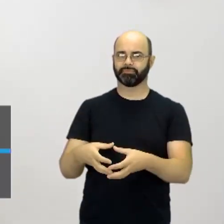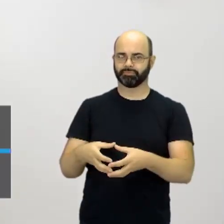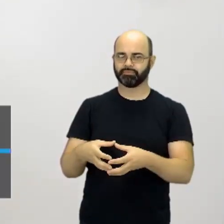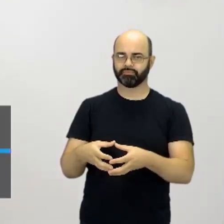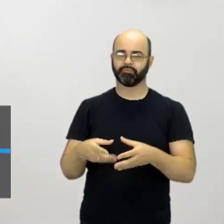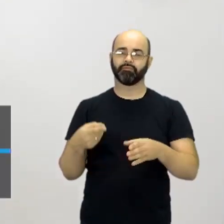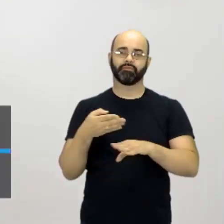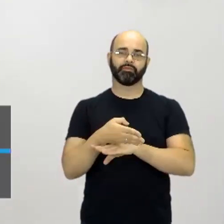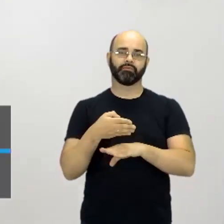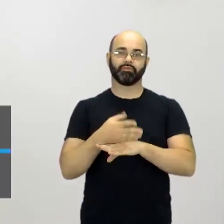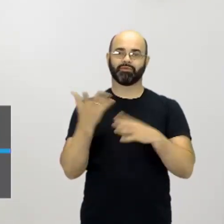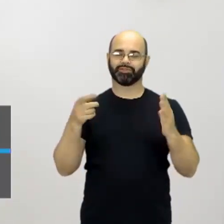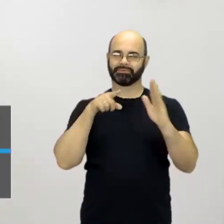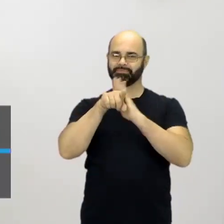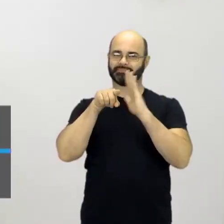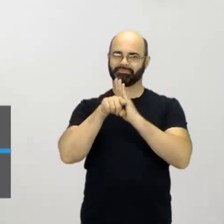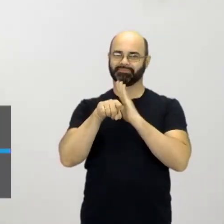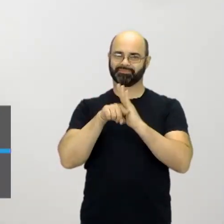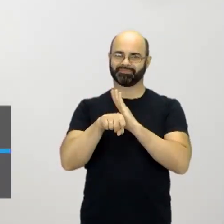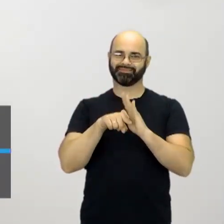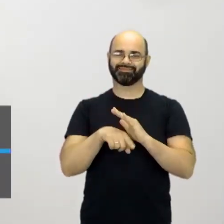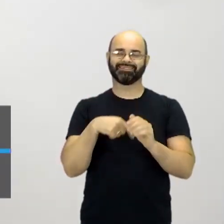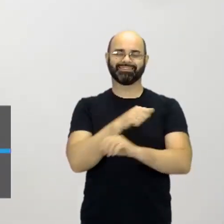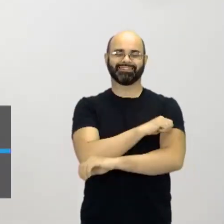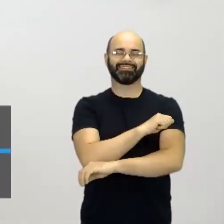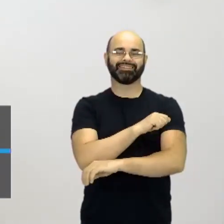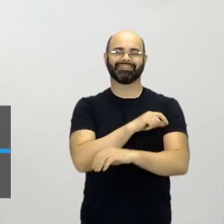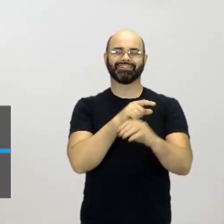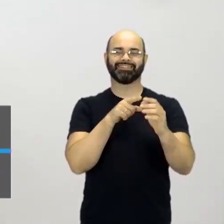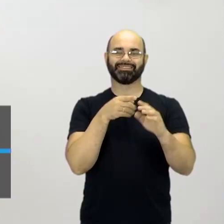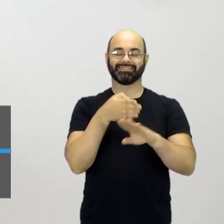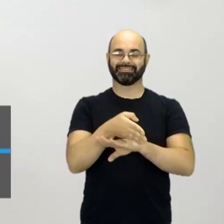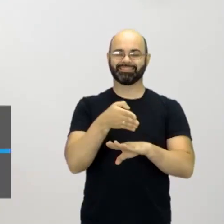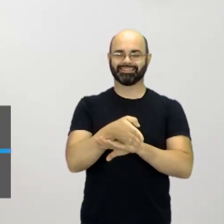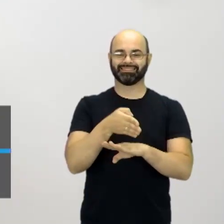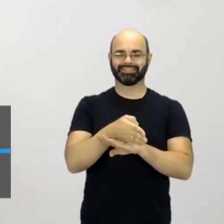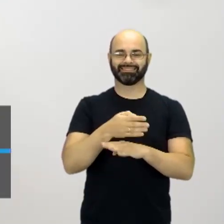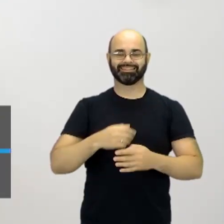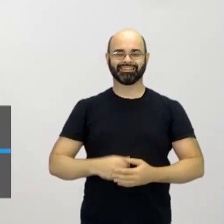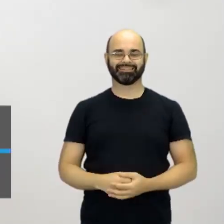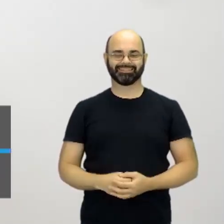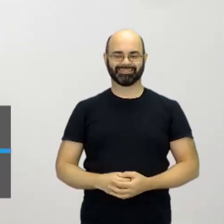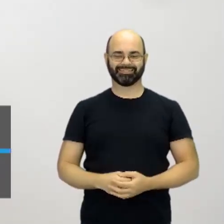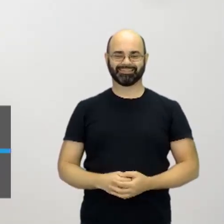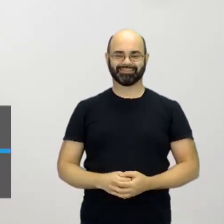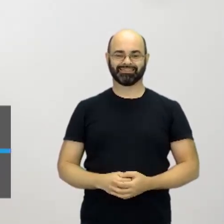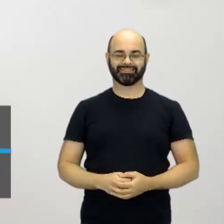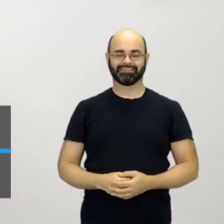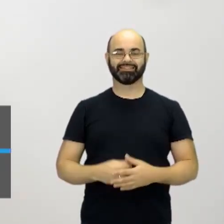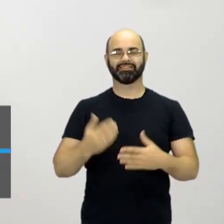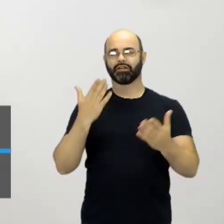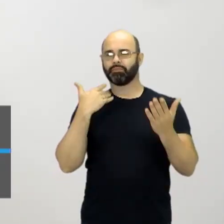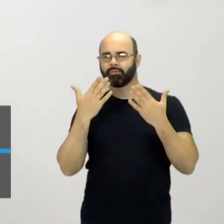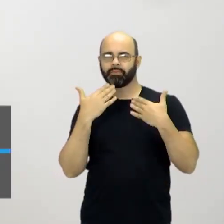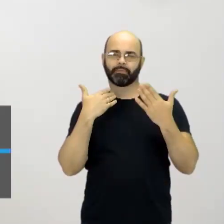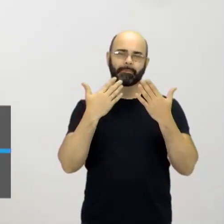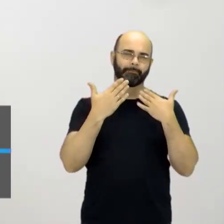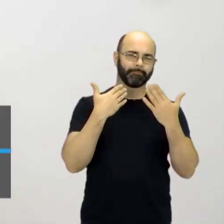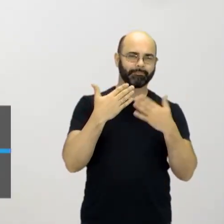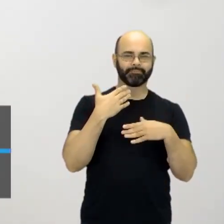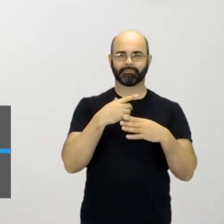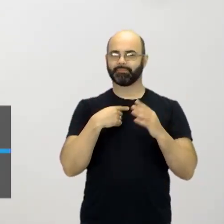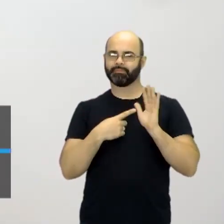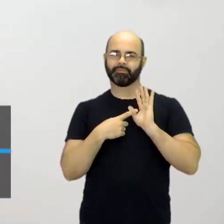aqui a gente tem que ate hoje tem participação dos alunos e quando das demonstrações que fizeram o saque das conversas que tivermos